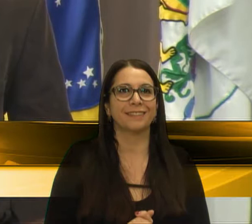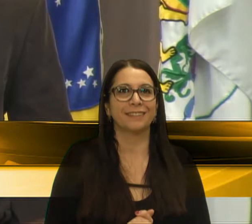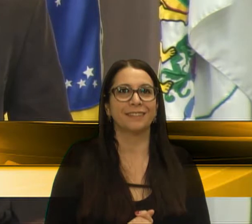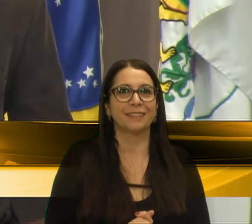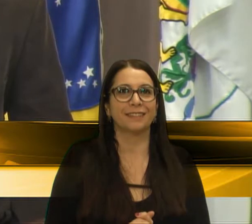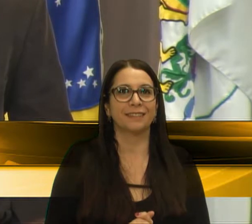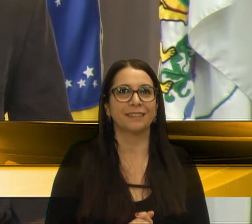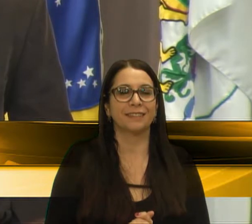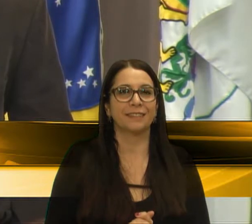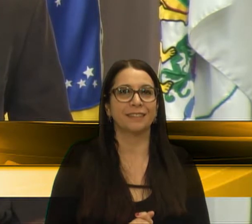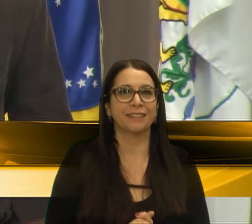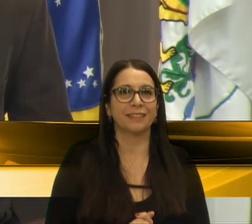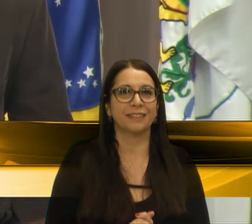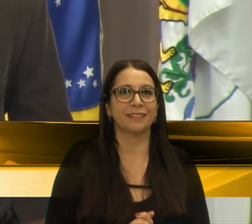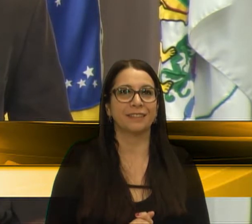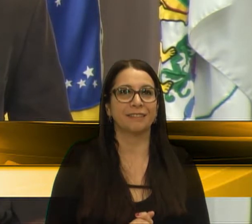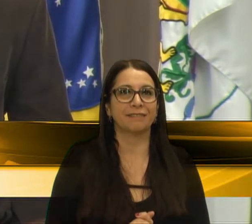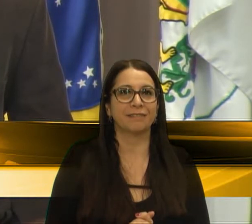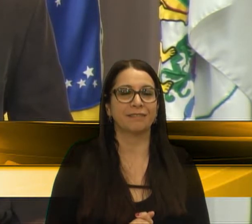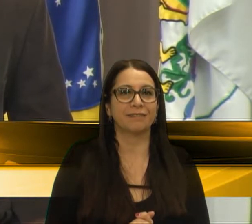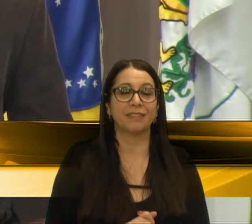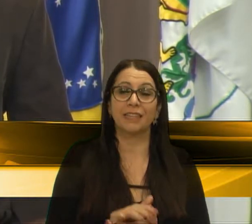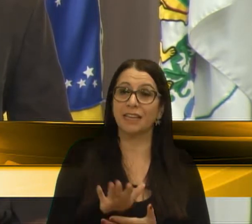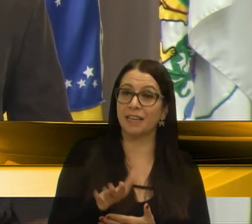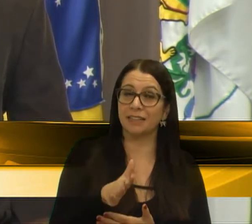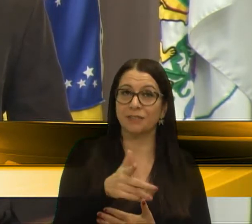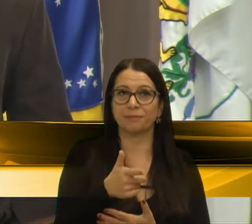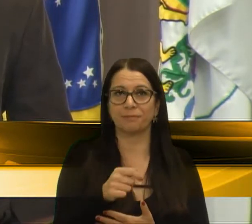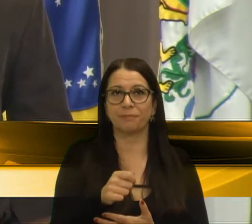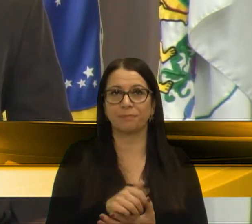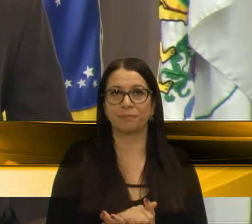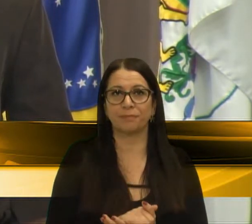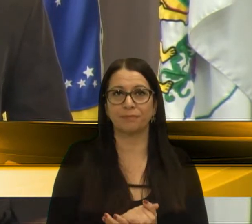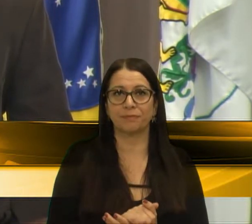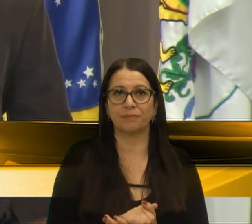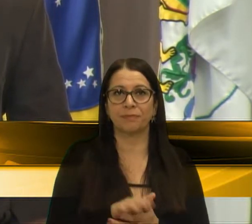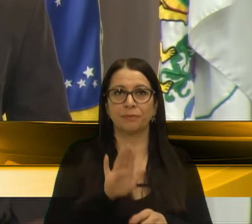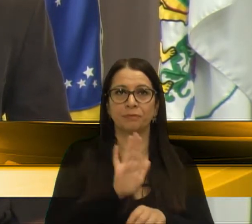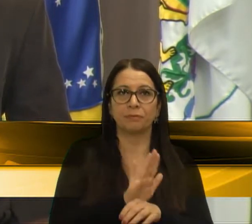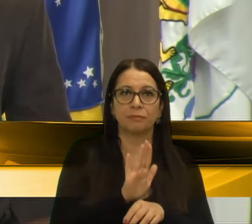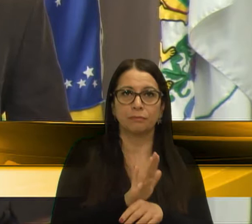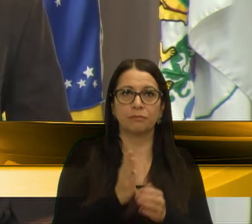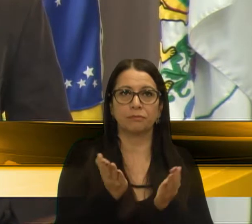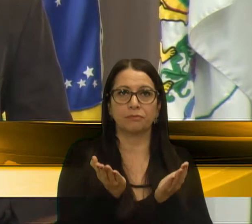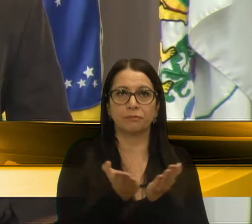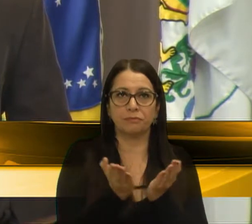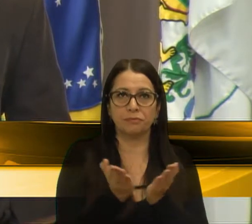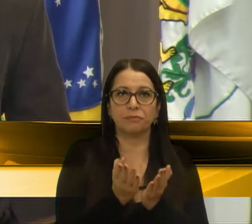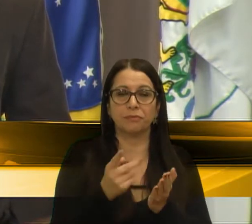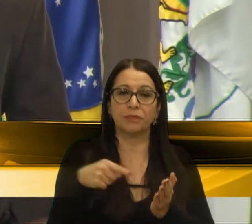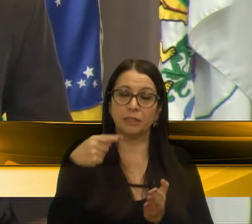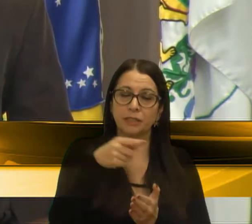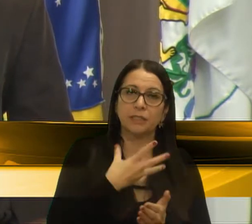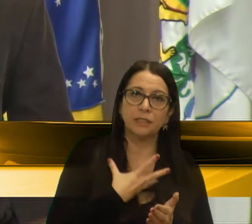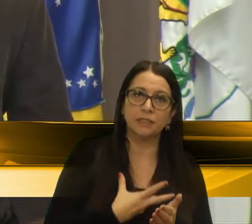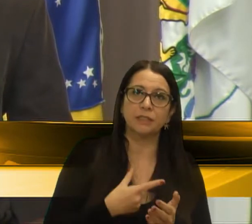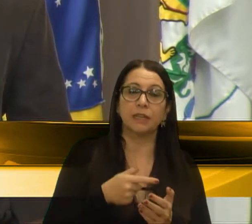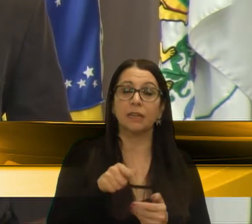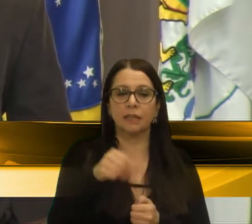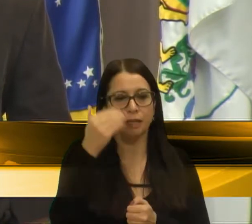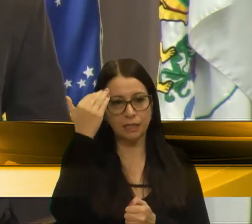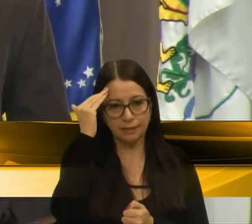E ela às vezes precisa de ajuda no estudo, a gente está cansado, chega e vai, ela